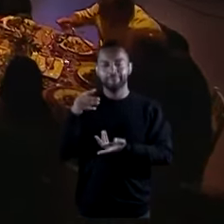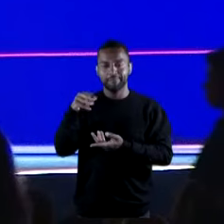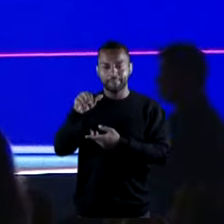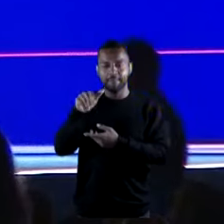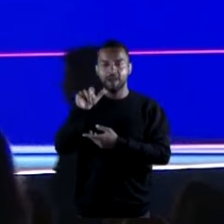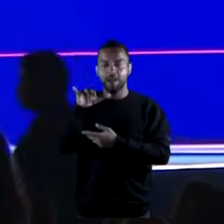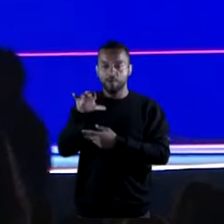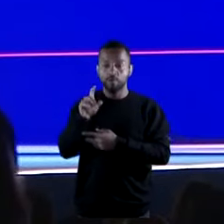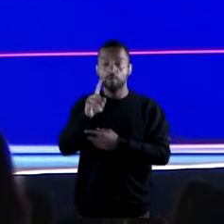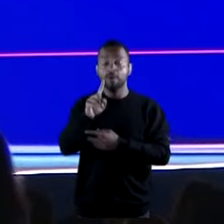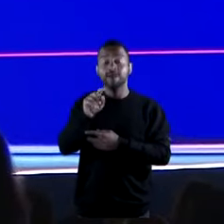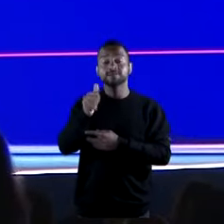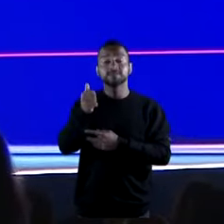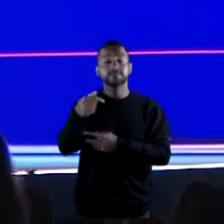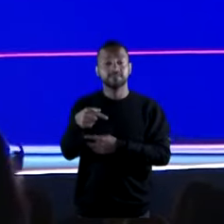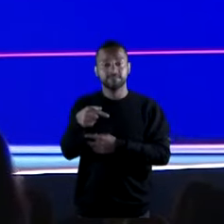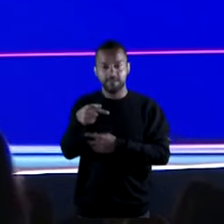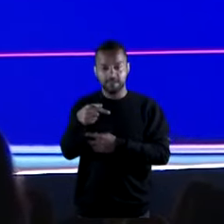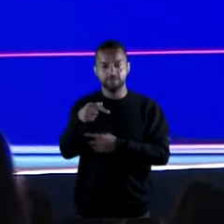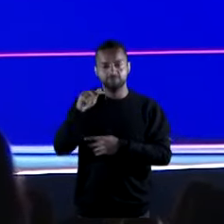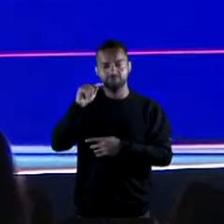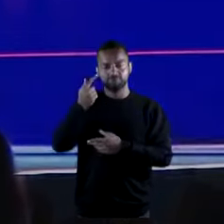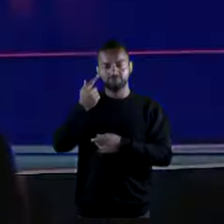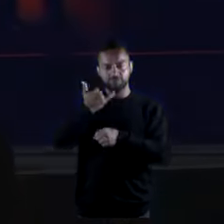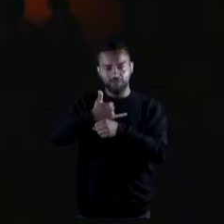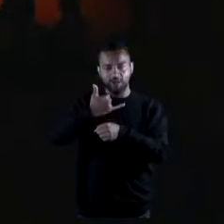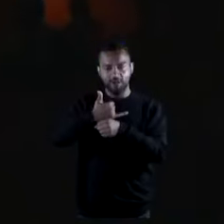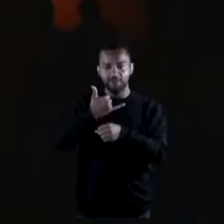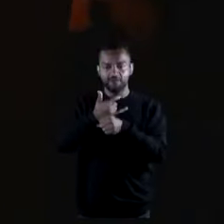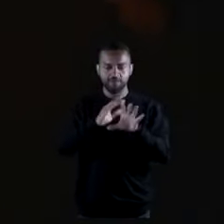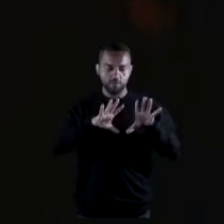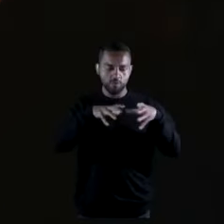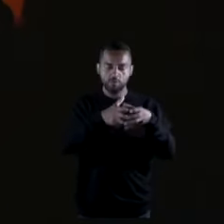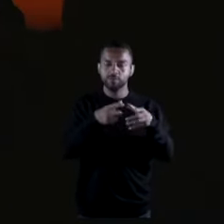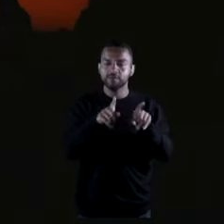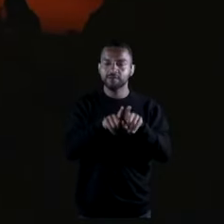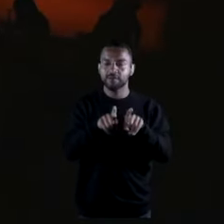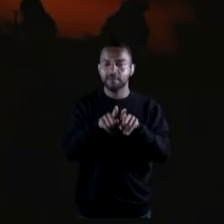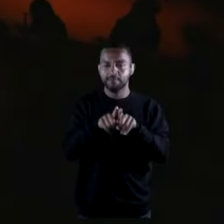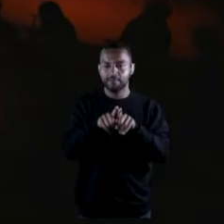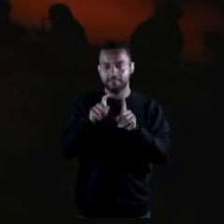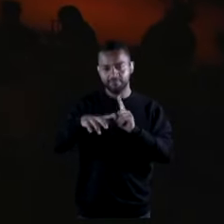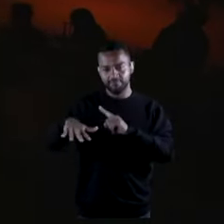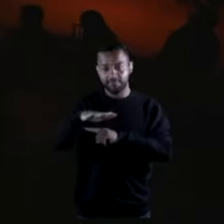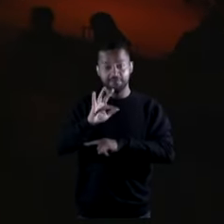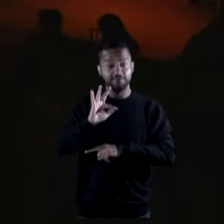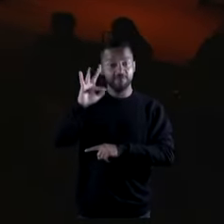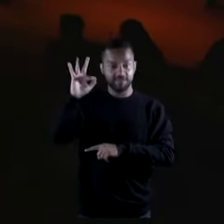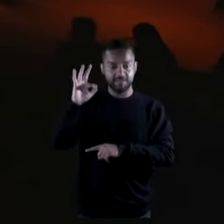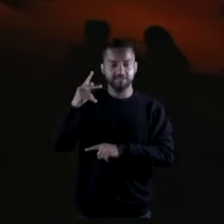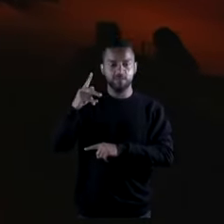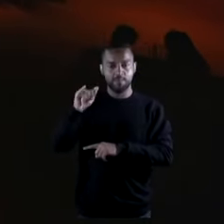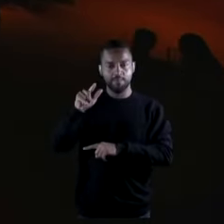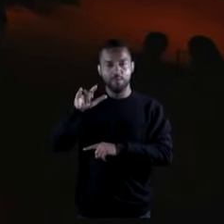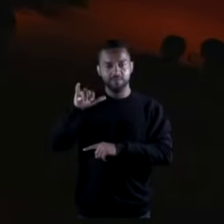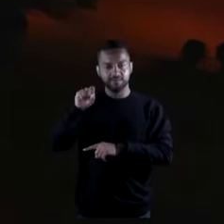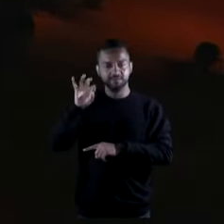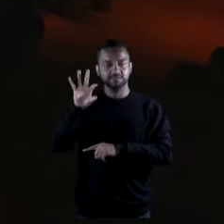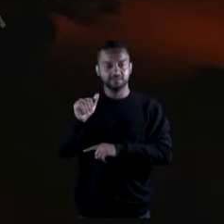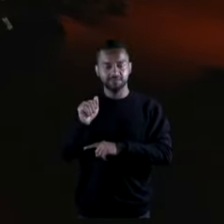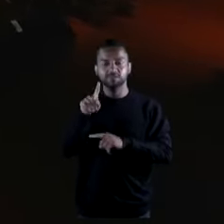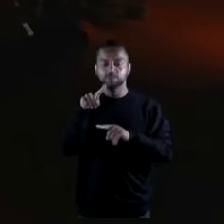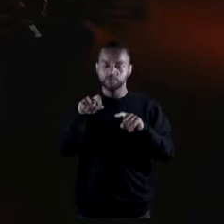capitães dos 16 clubes do campeonato e também o Comitê Técnico da Federação Paulista. E todos votaram até ontem, após a